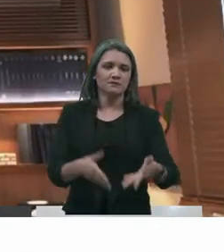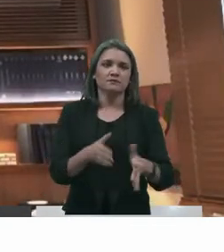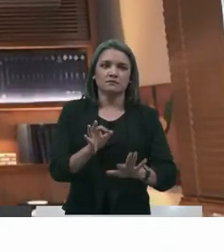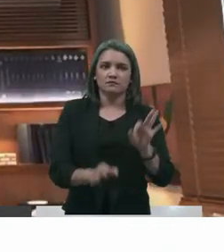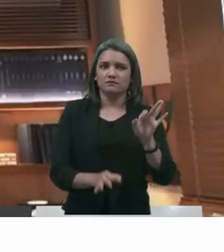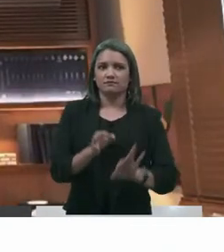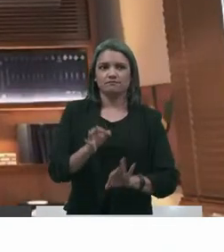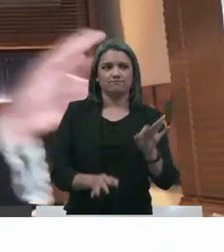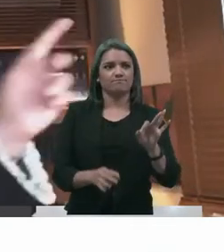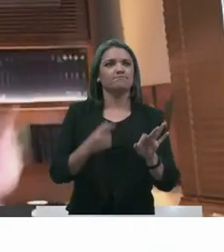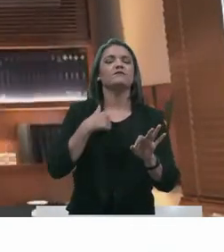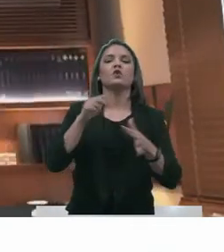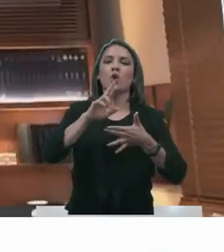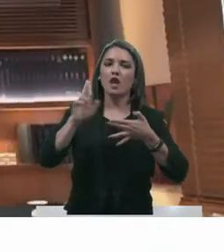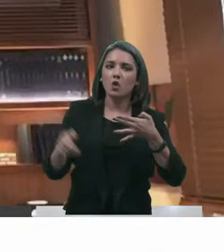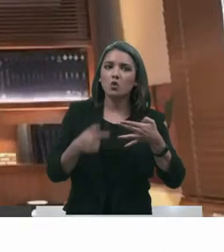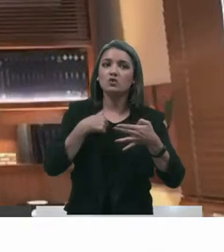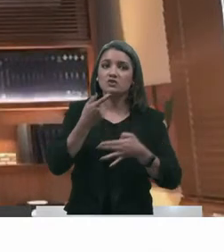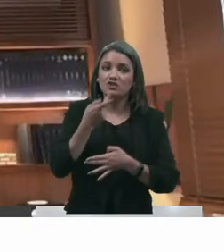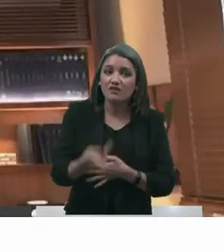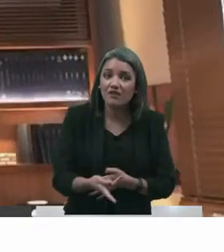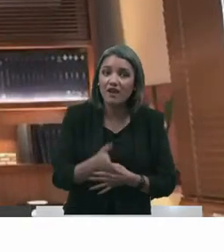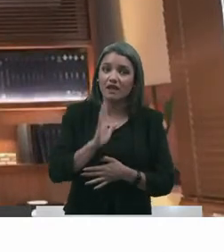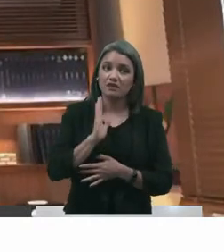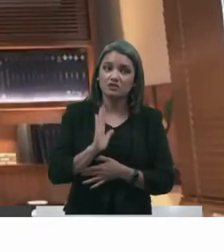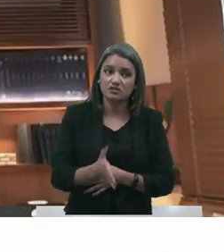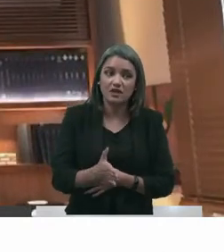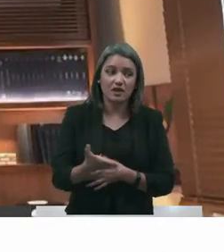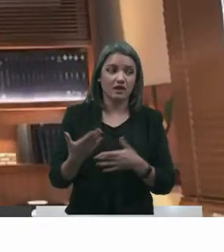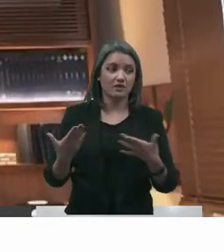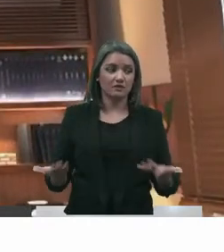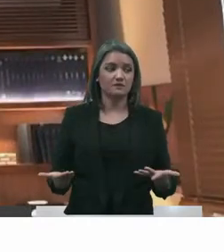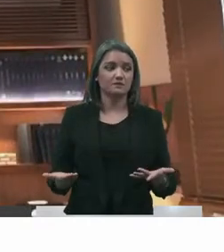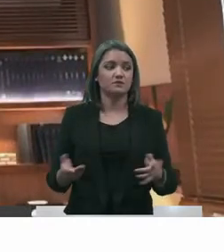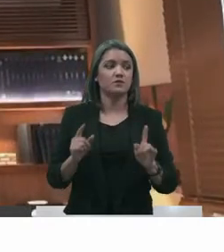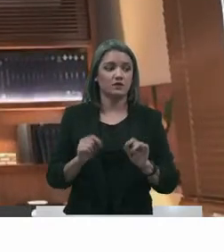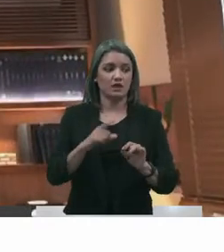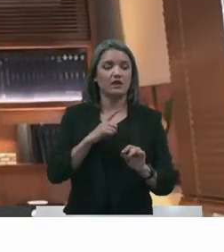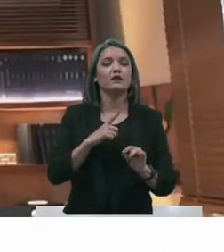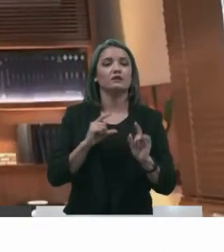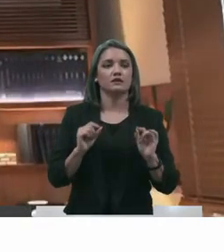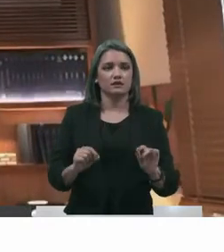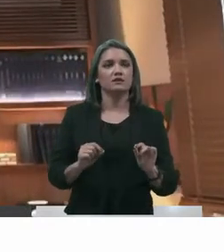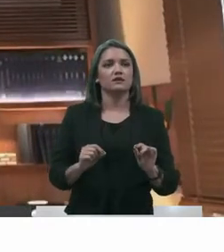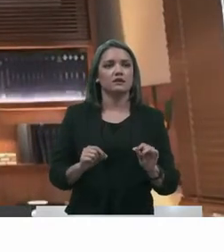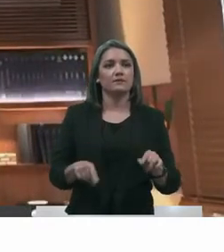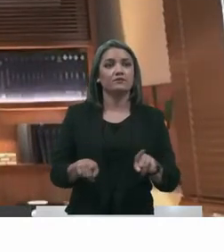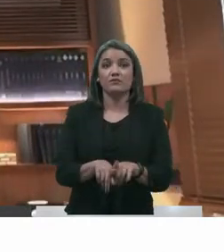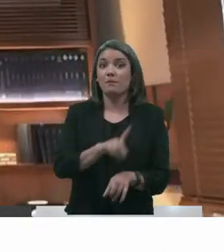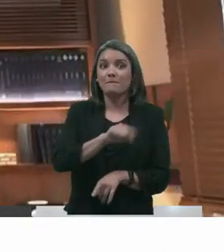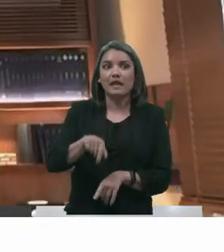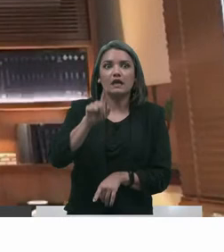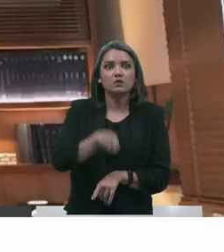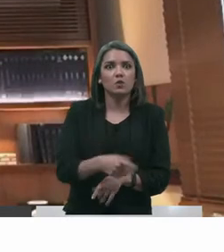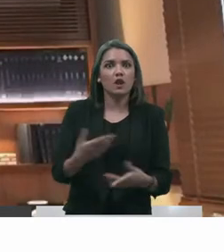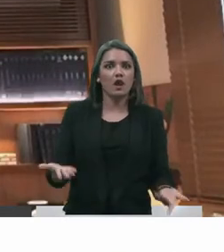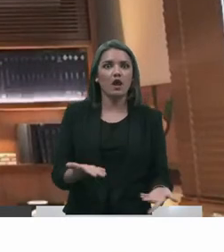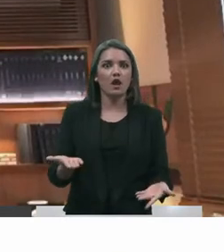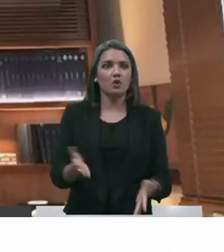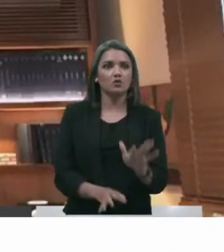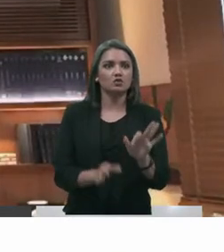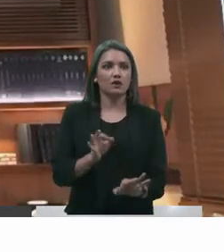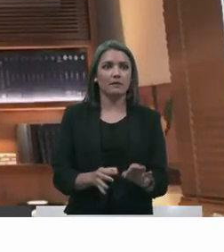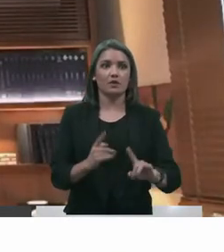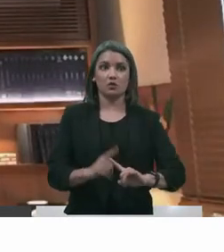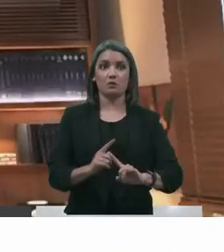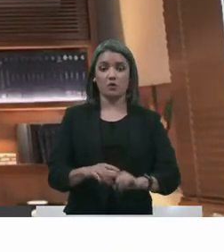Eu coloquei isso no recurso de revisão disciplinar para afastar essa pena de advertência, até mesmo anular aquele julgamento, porque a